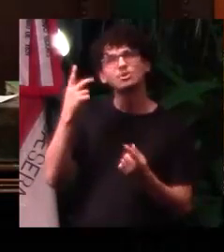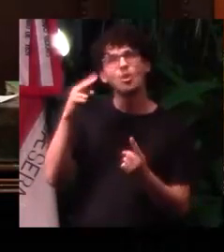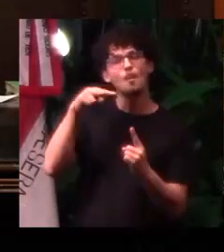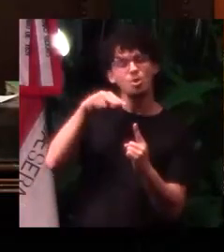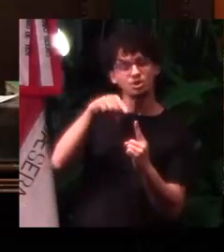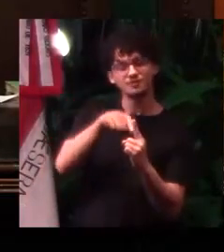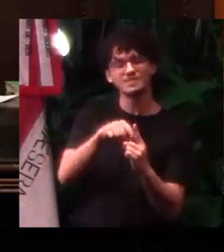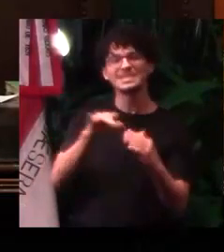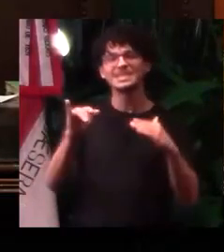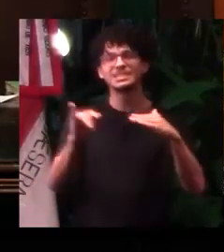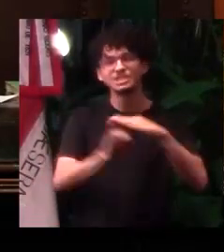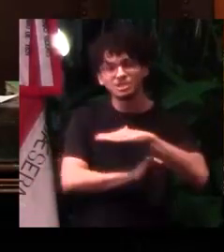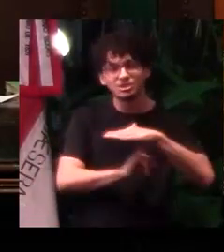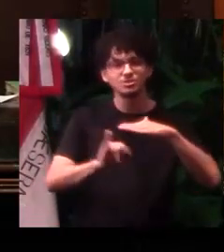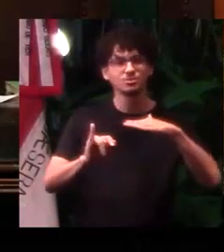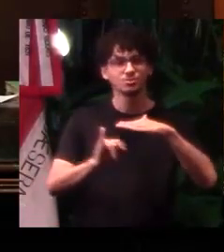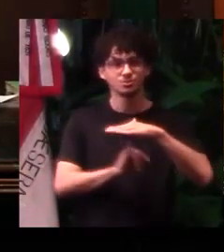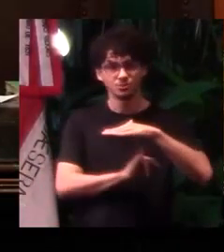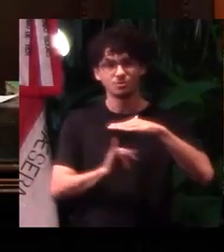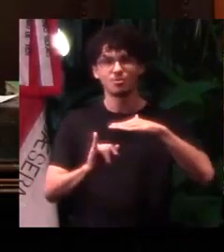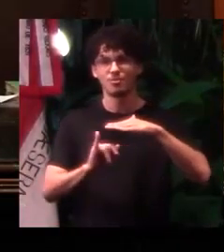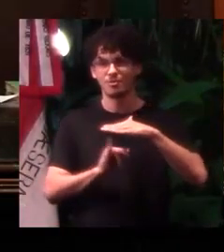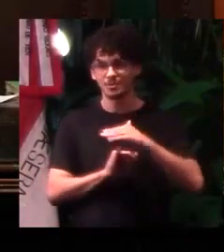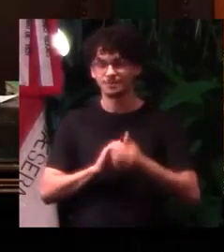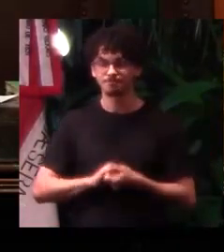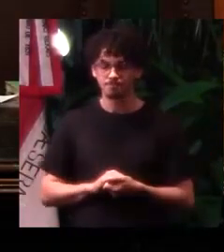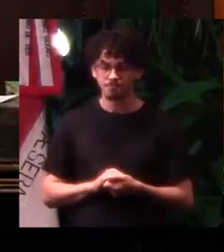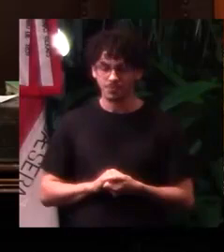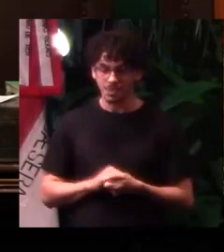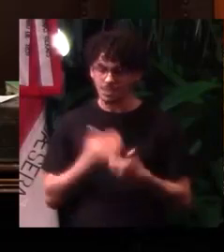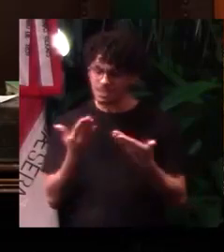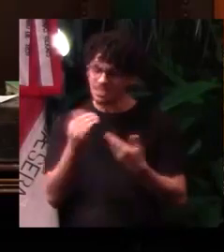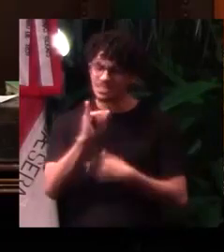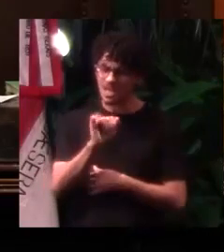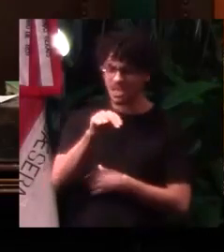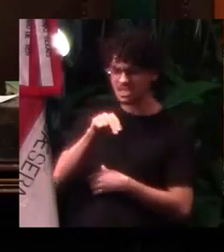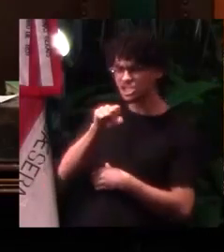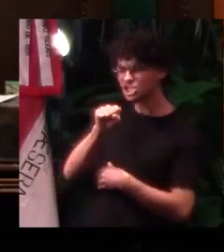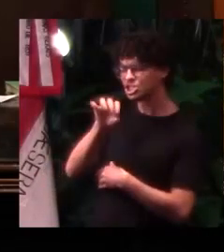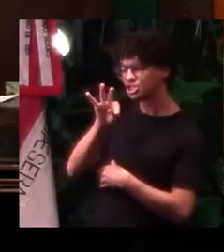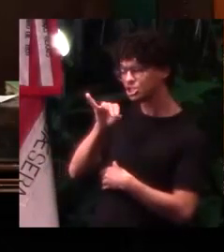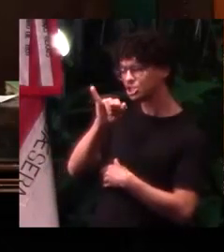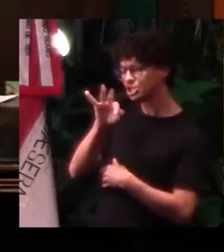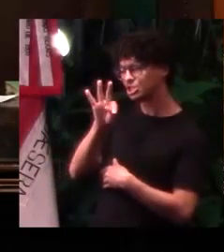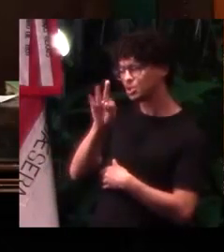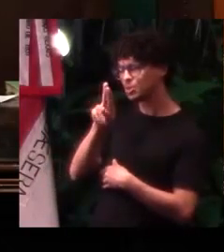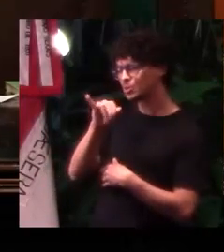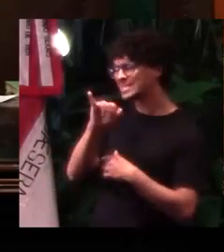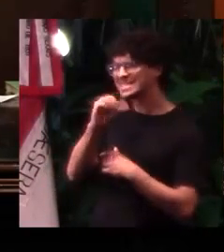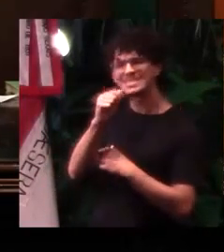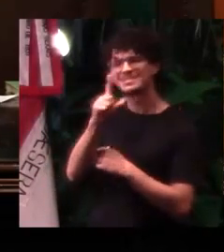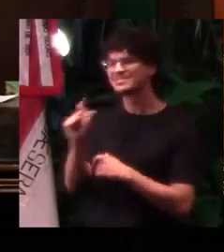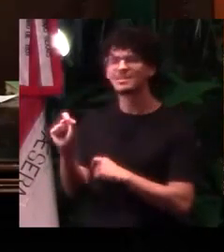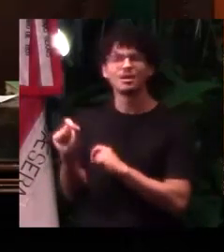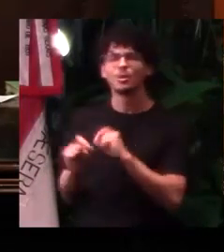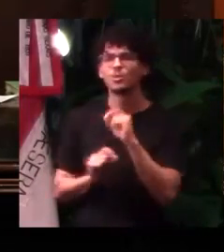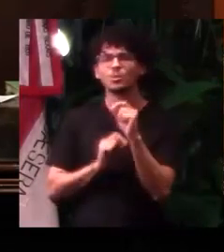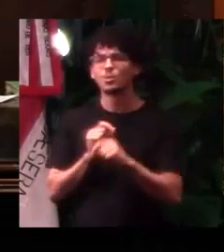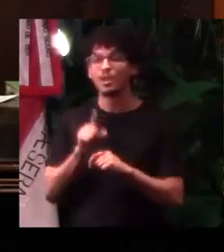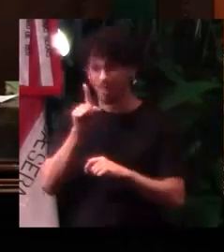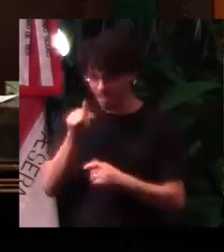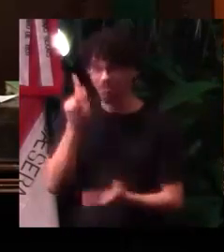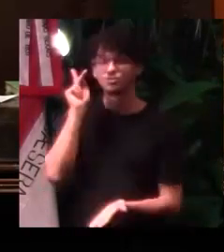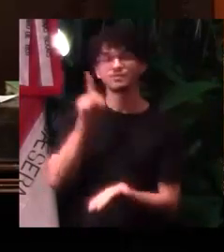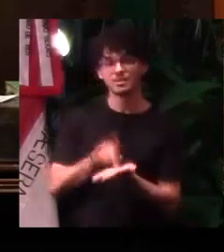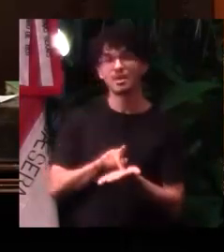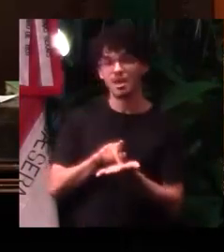das instituições, não é? E essas instituições, elas são algo que, de fato, se